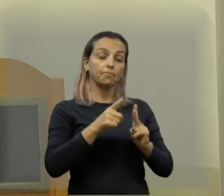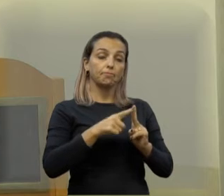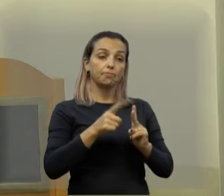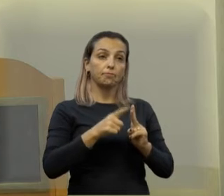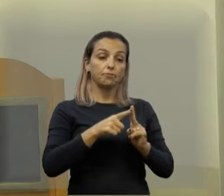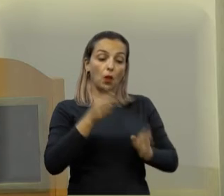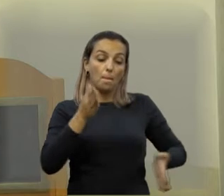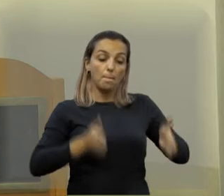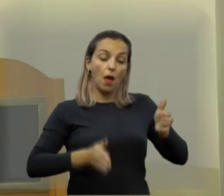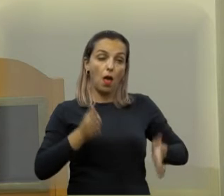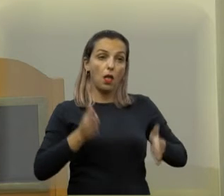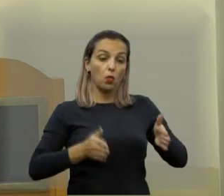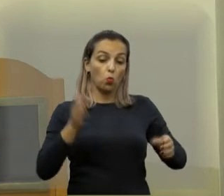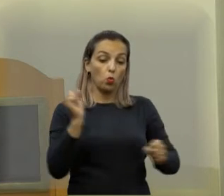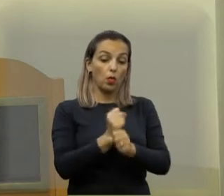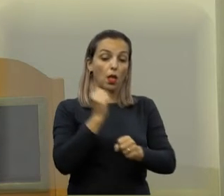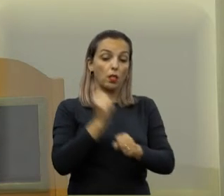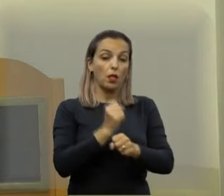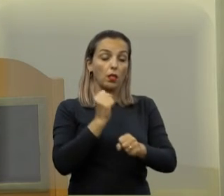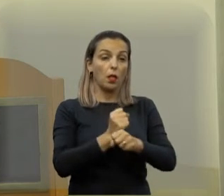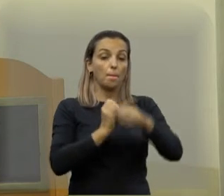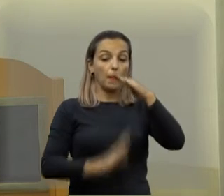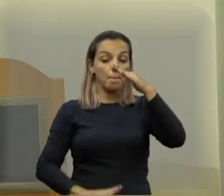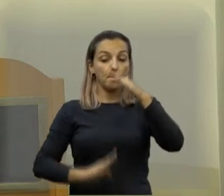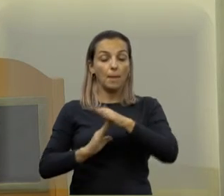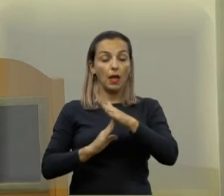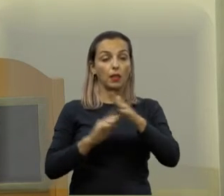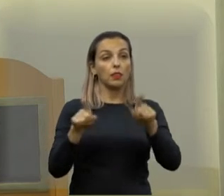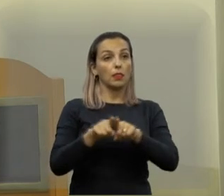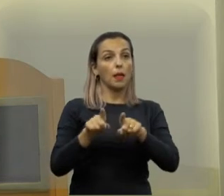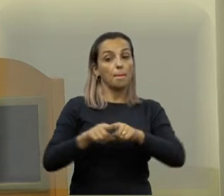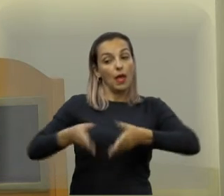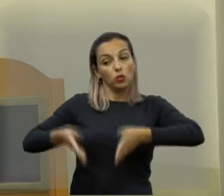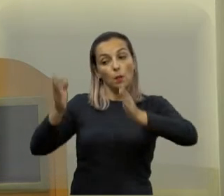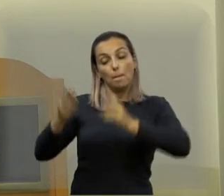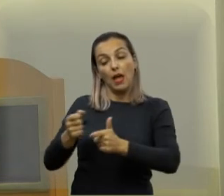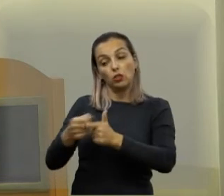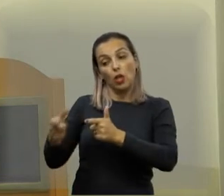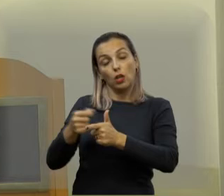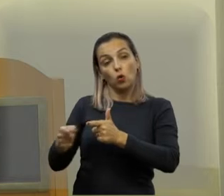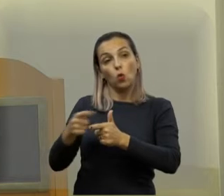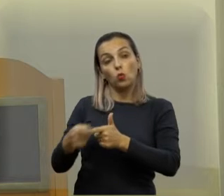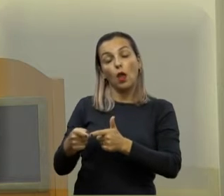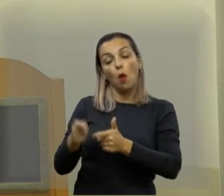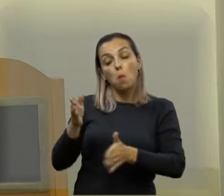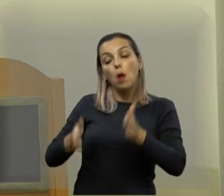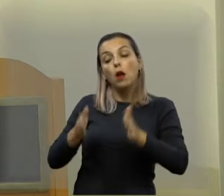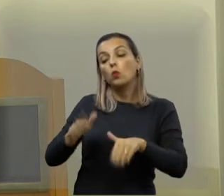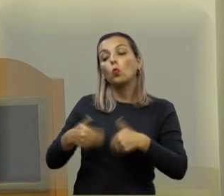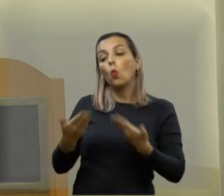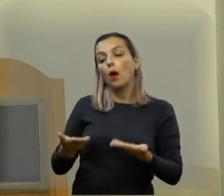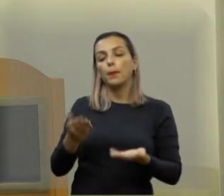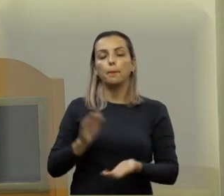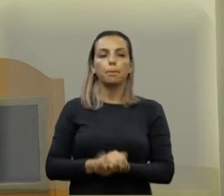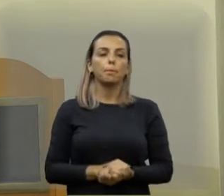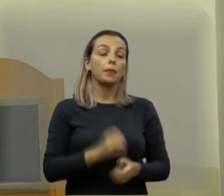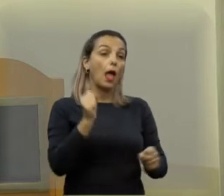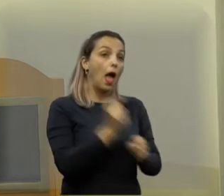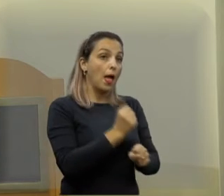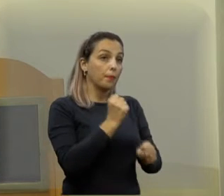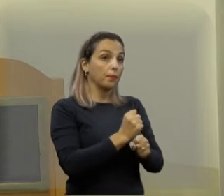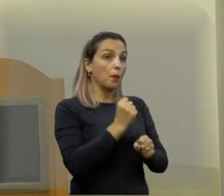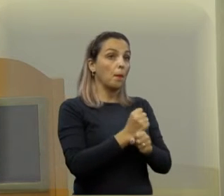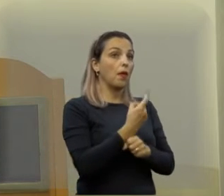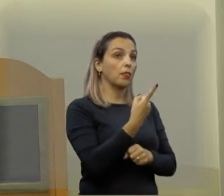respeito do prazo de execução da obra e do prazo de locação de imóvel para atendimento aos alunos durante o período a obra terá